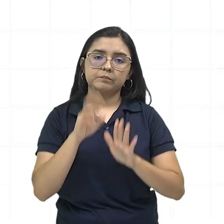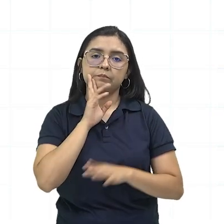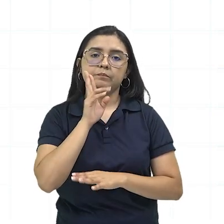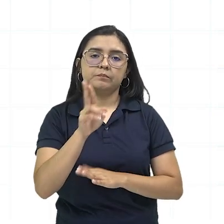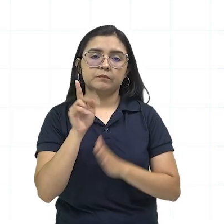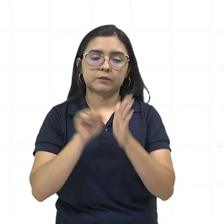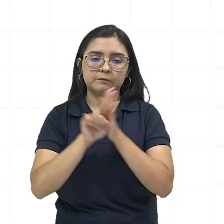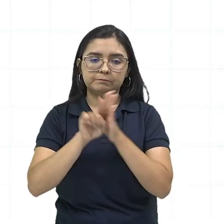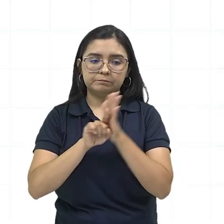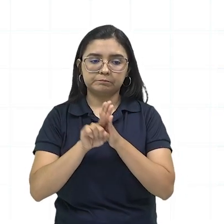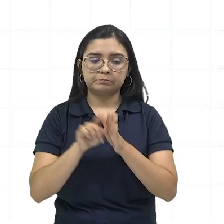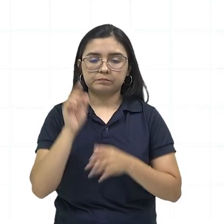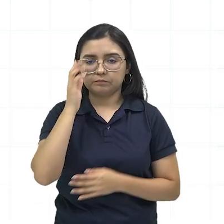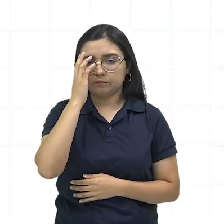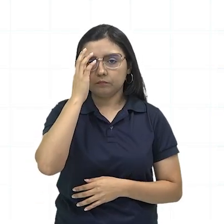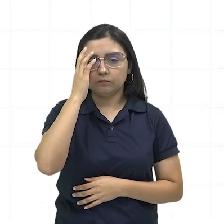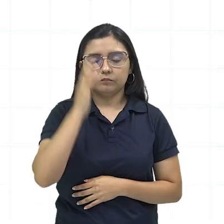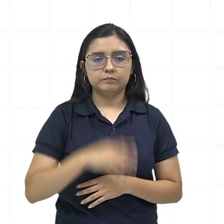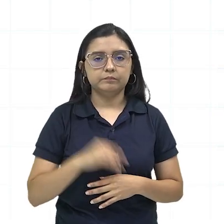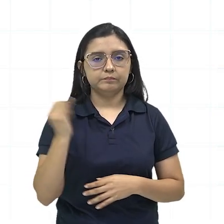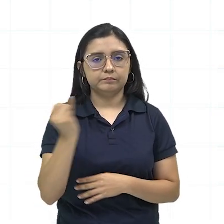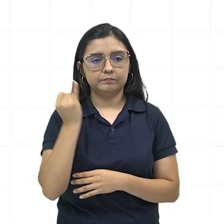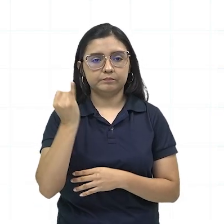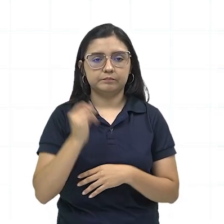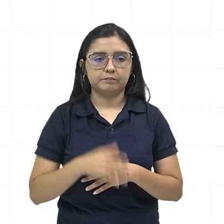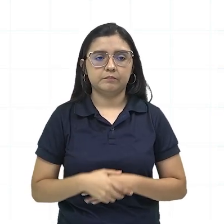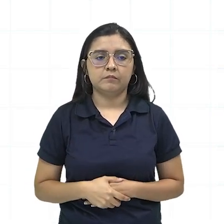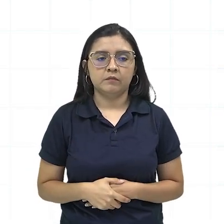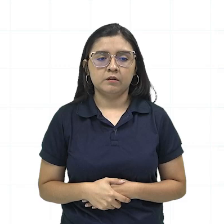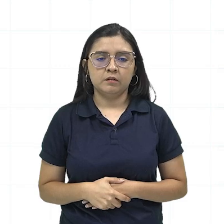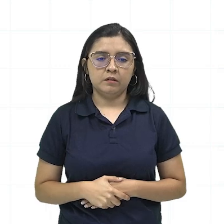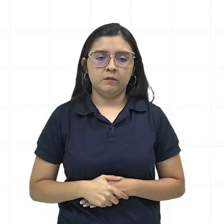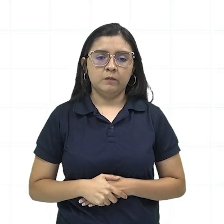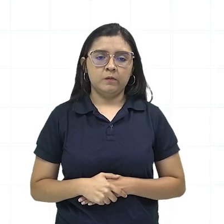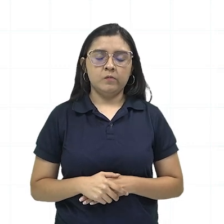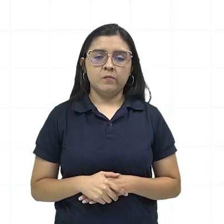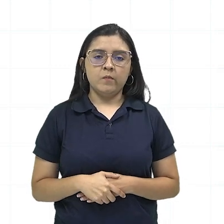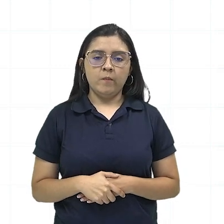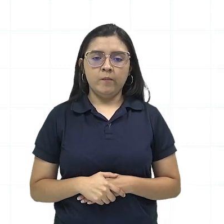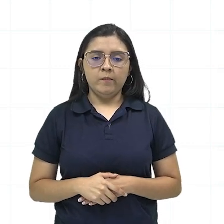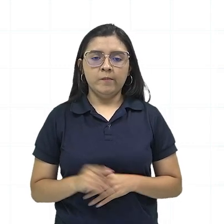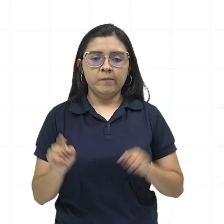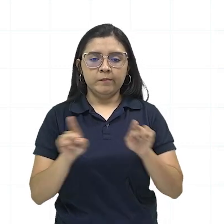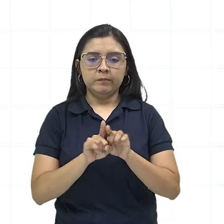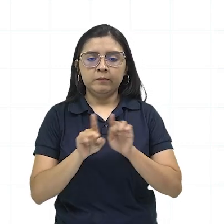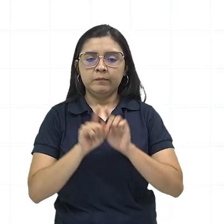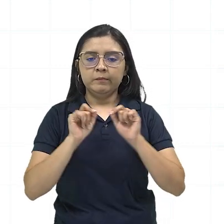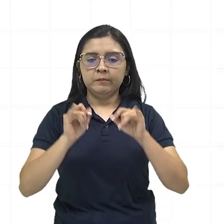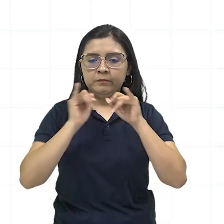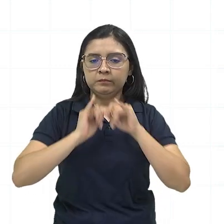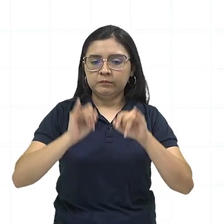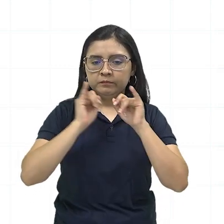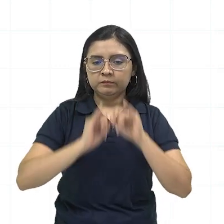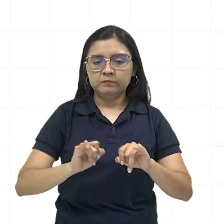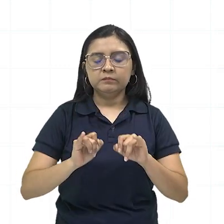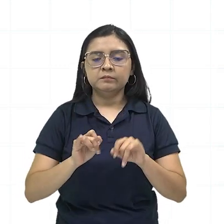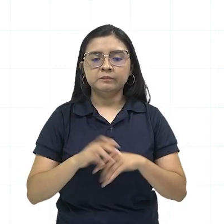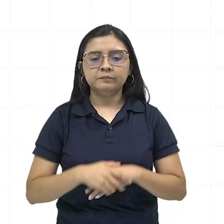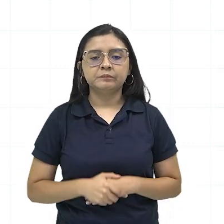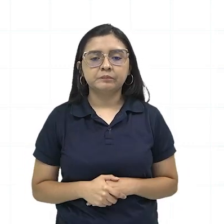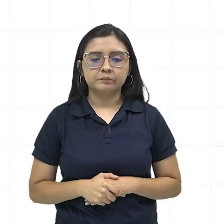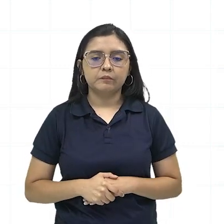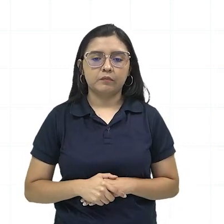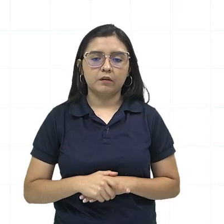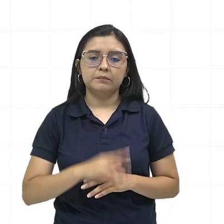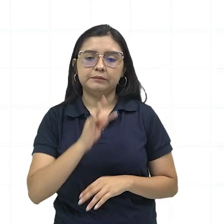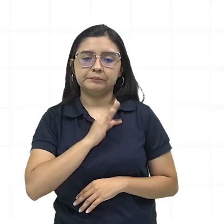de estudos e pesquisas, muito importante. Eles são geralmente publicados em revistas científicas e geralmente são mais técnicos